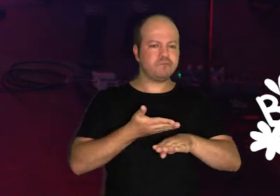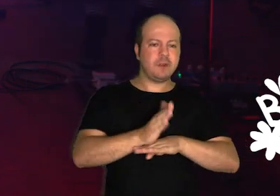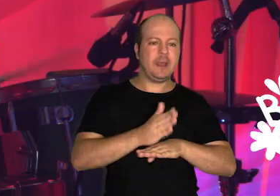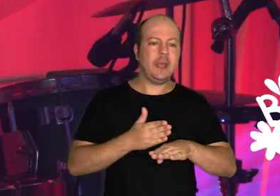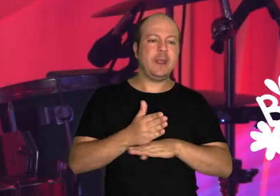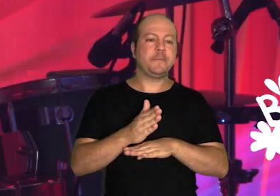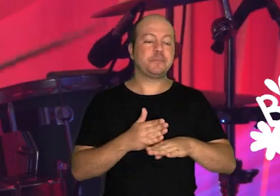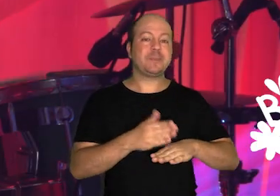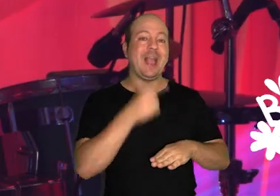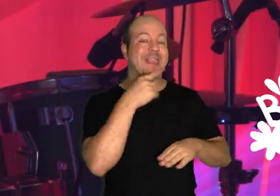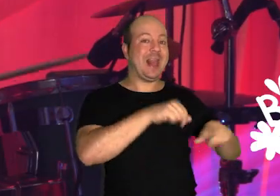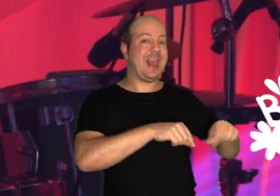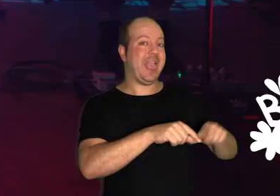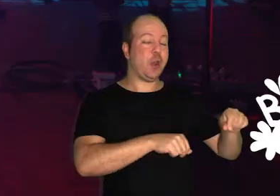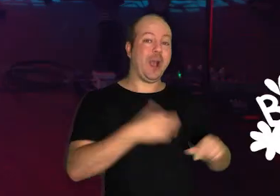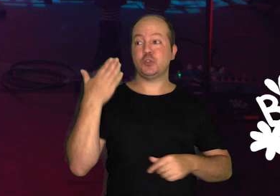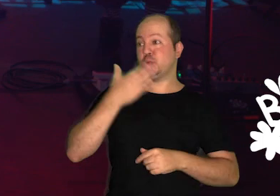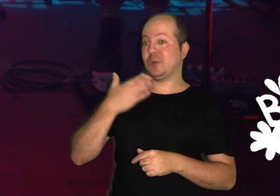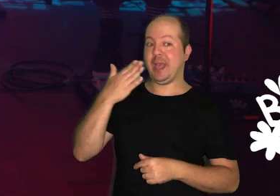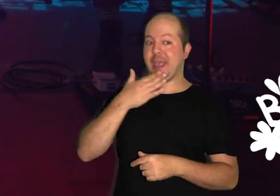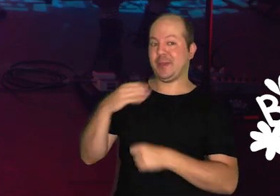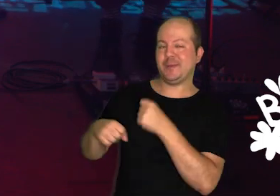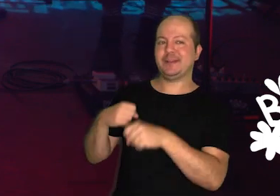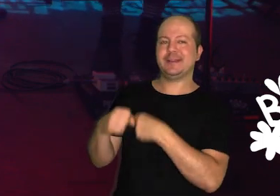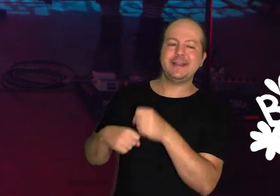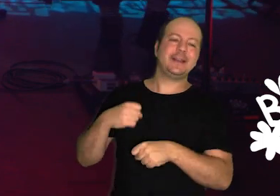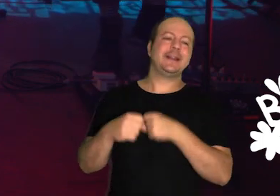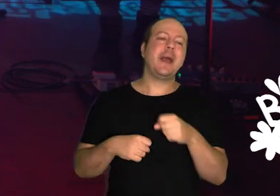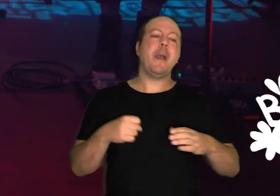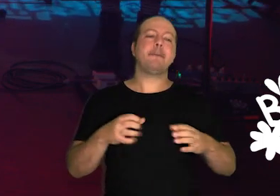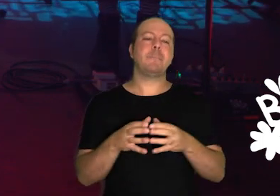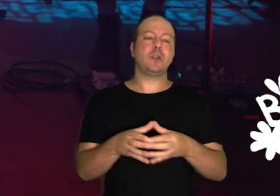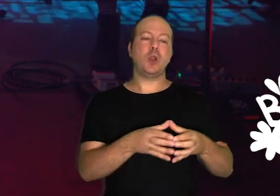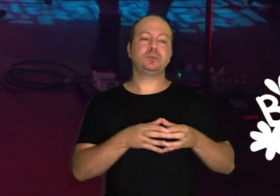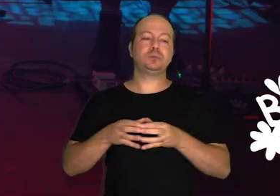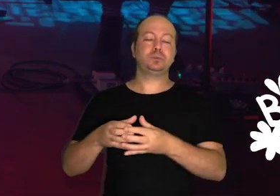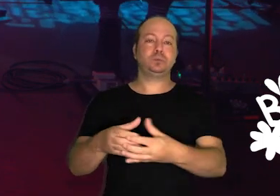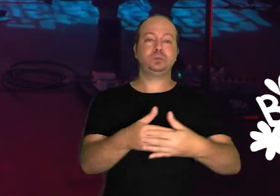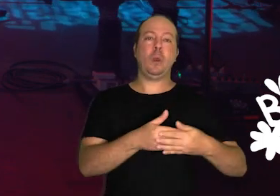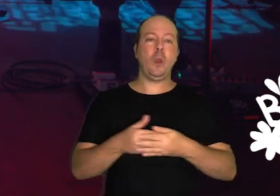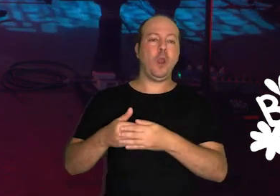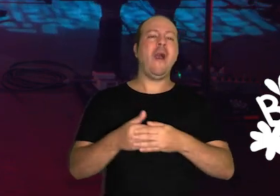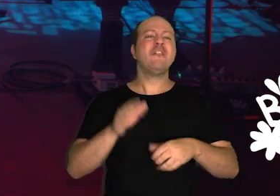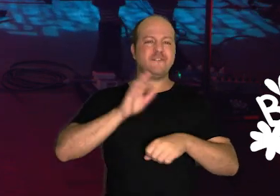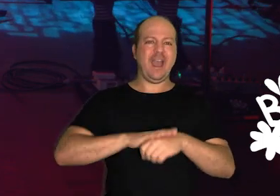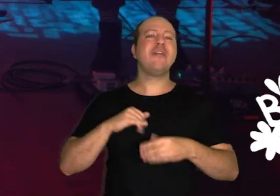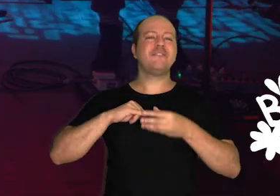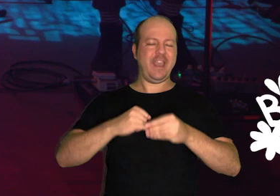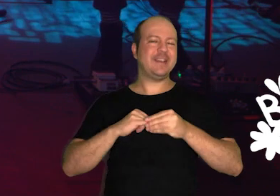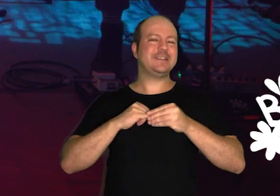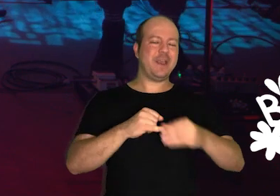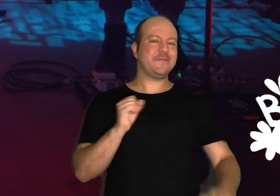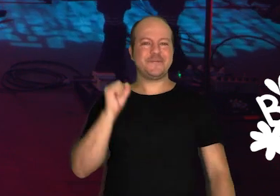Em um saleiro, açucareiro e uma panela que faz feijão.